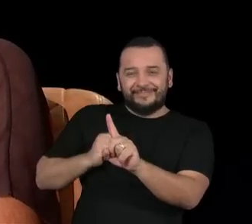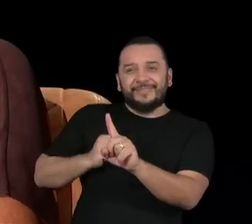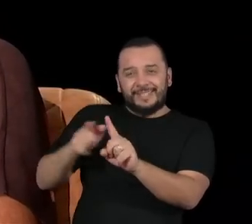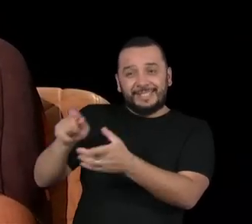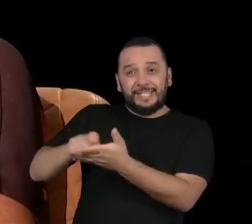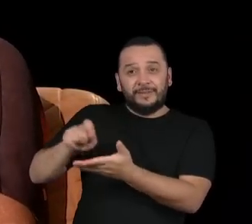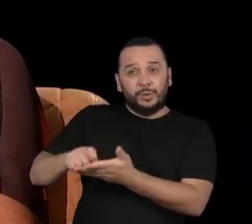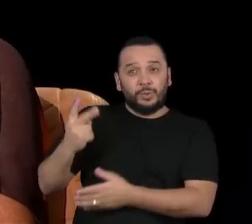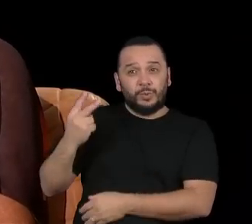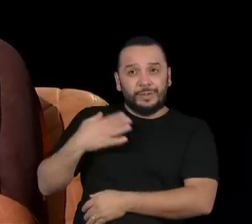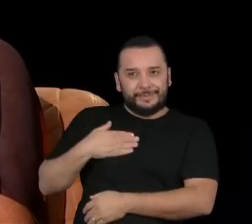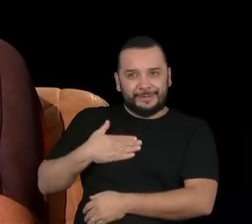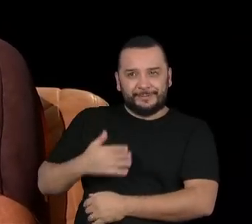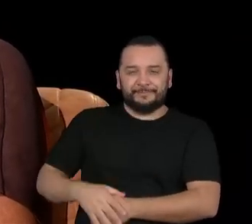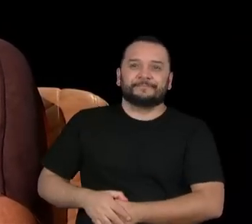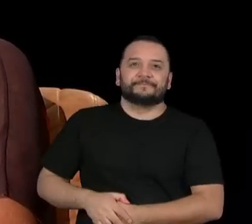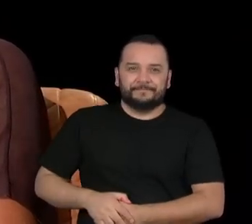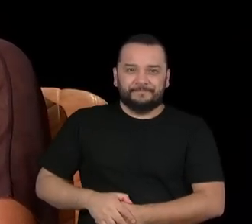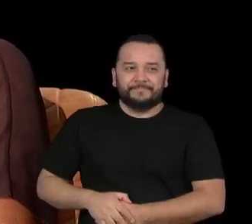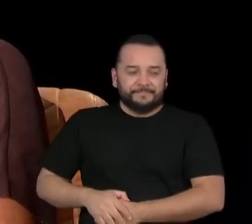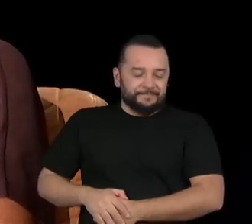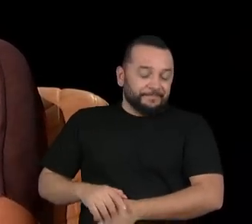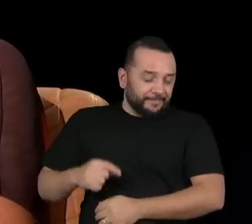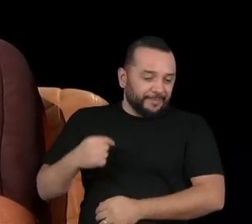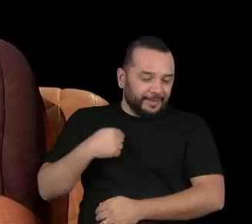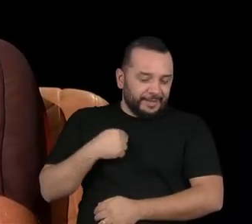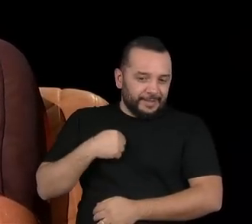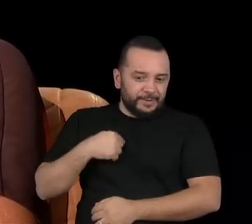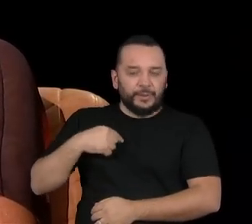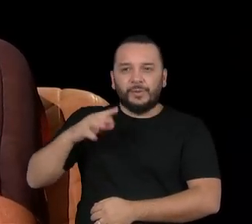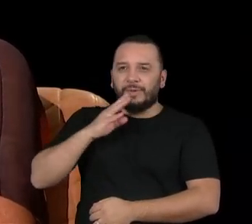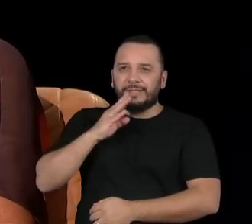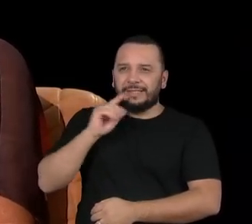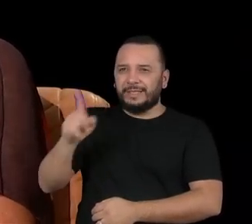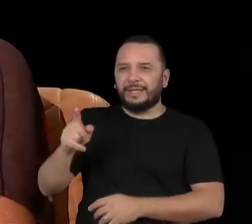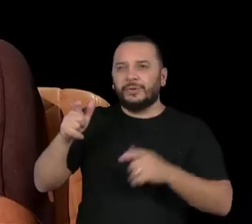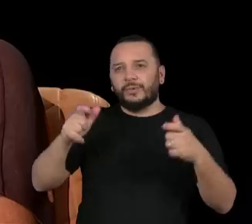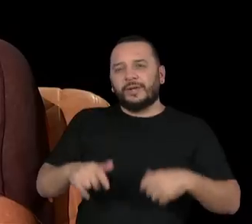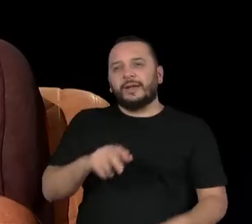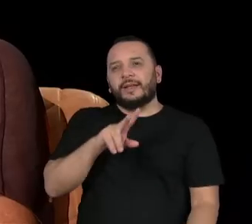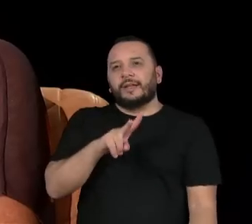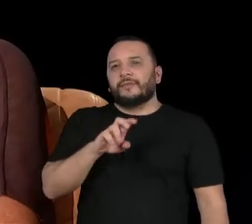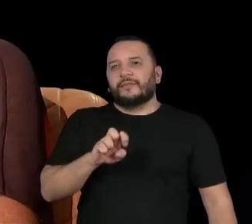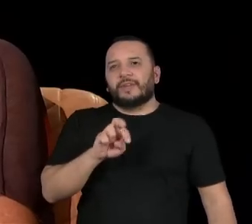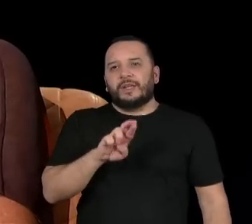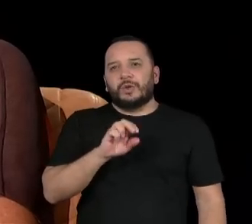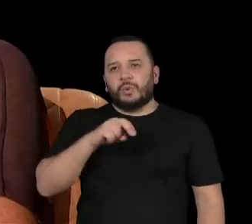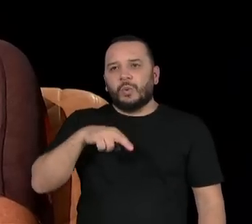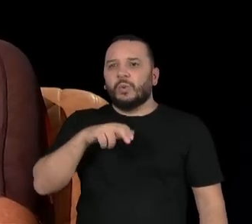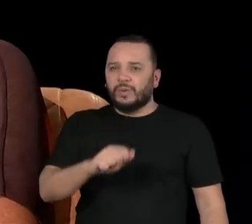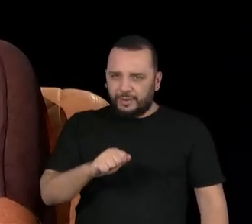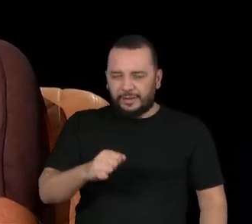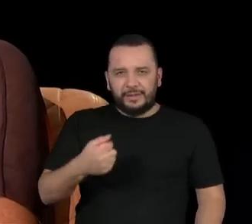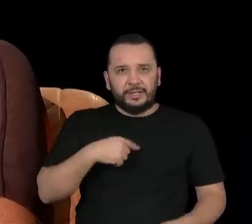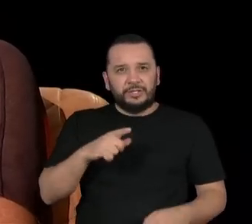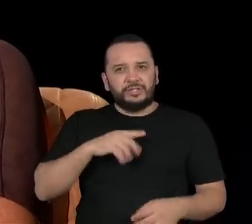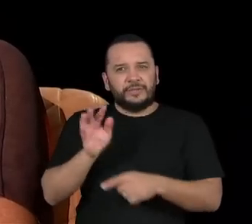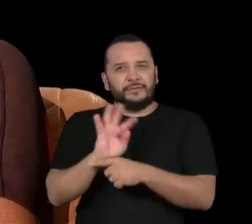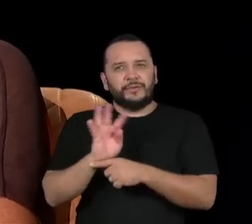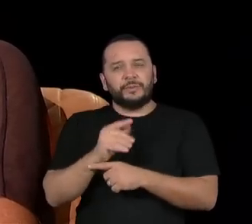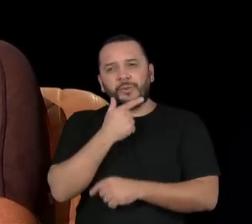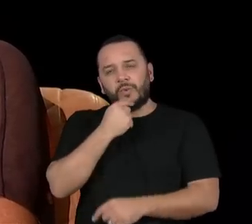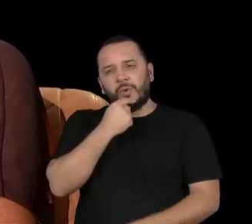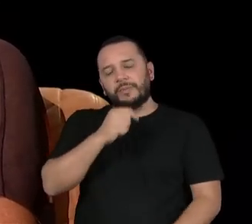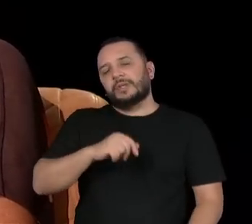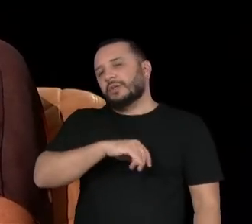né? E a gente se conheceu em Verona, quando estávamos com o filme do Joaquim Pedro, O Homem